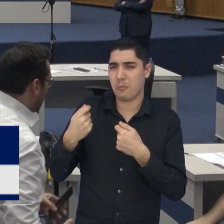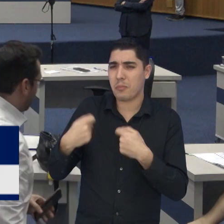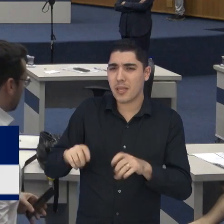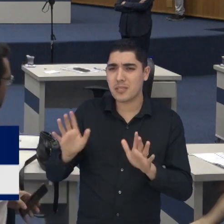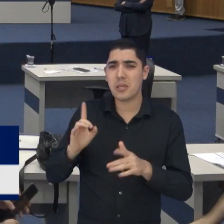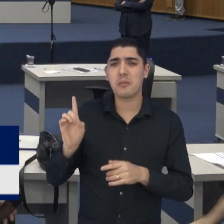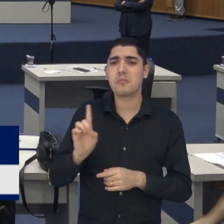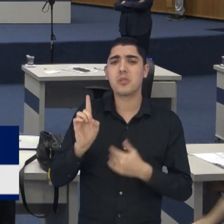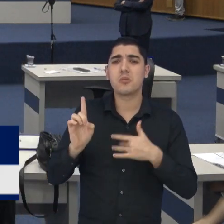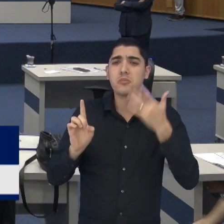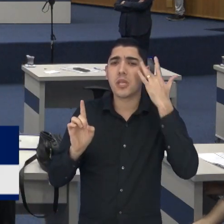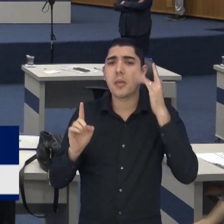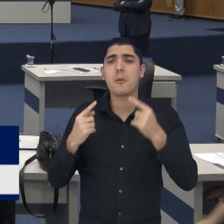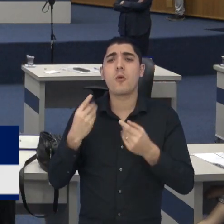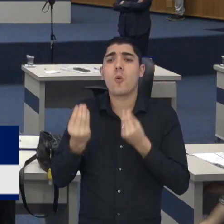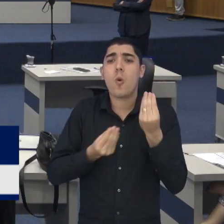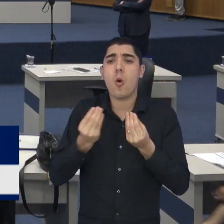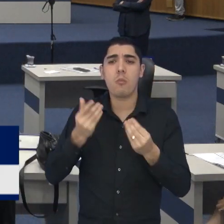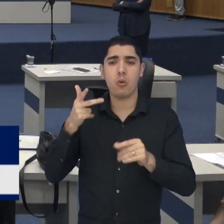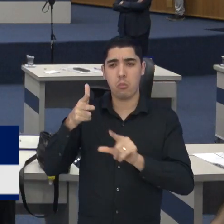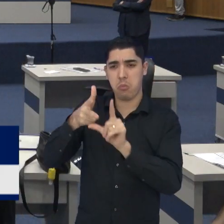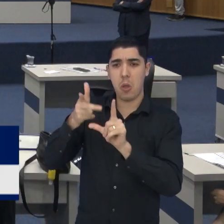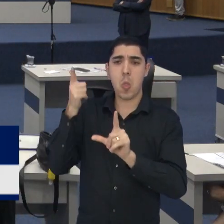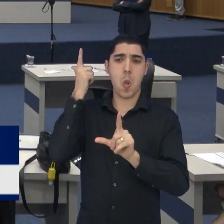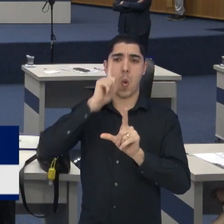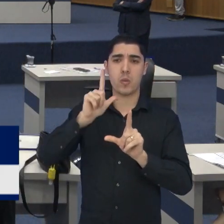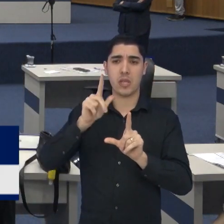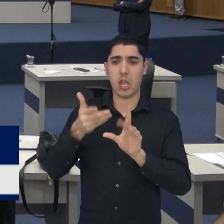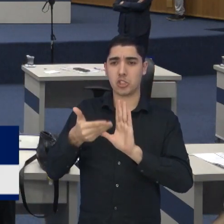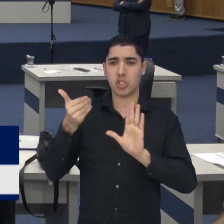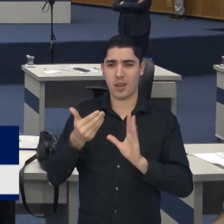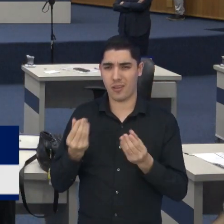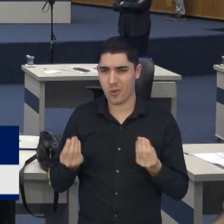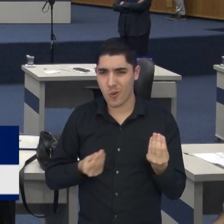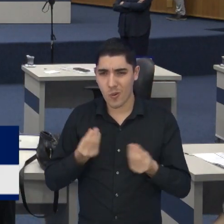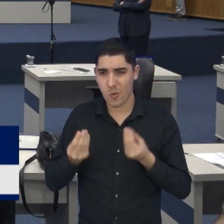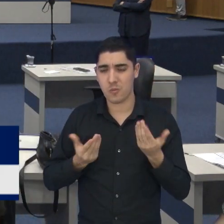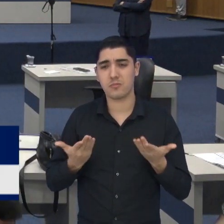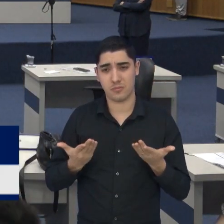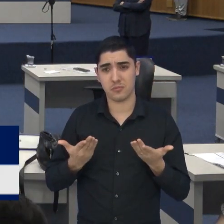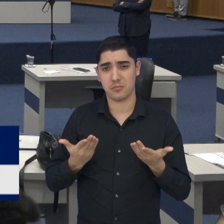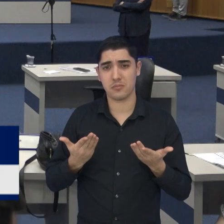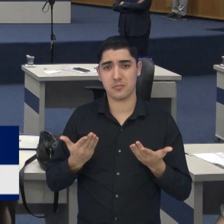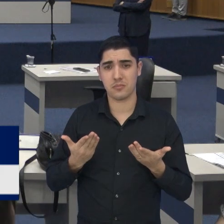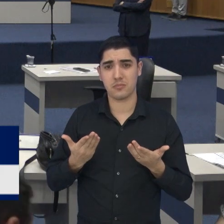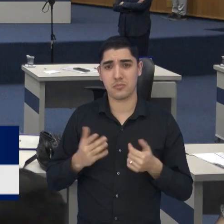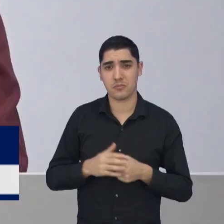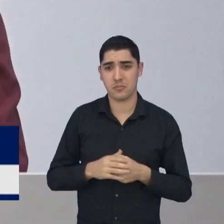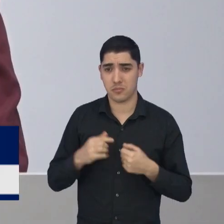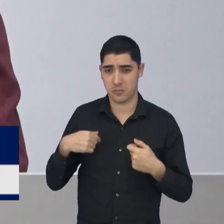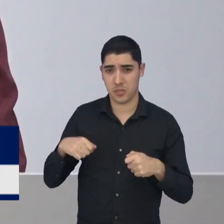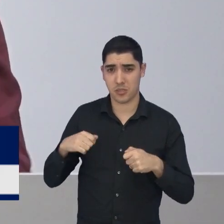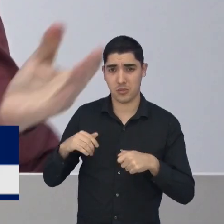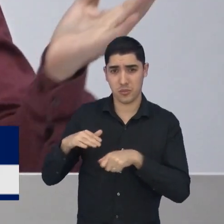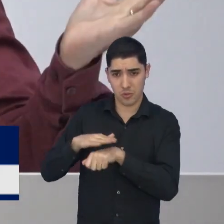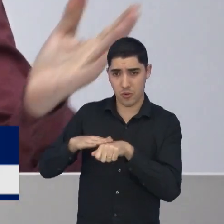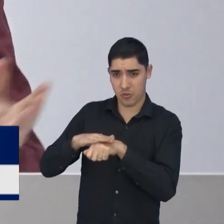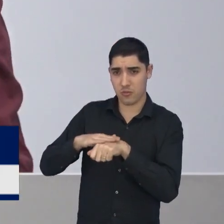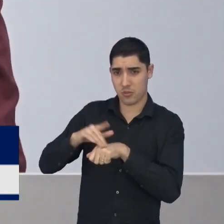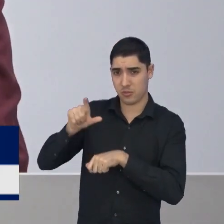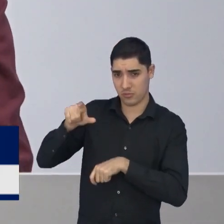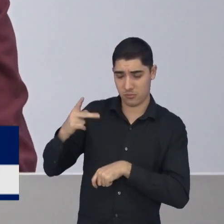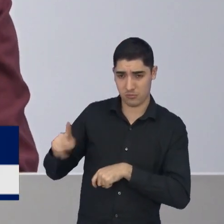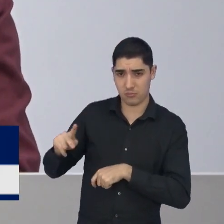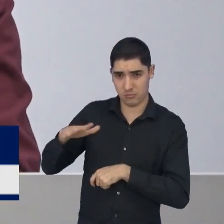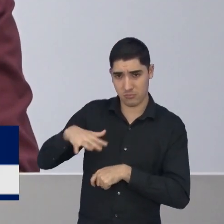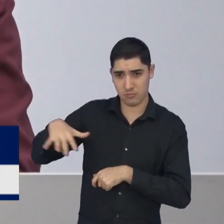como que consegue fazer isso, tá? Então teria que ver com a pessoal